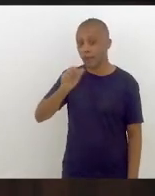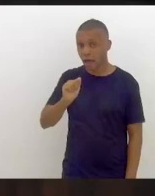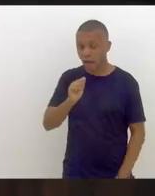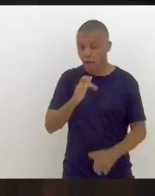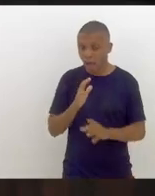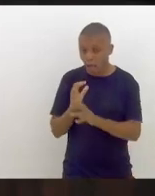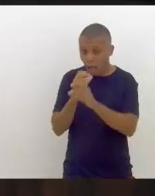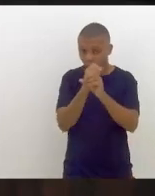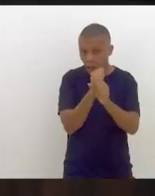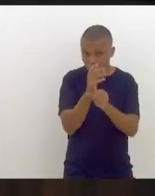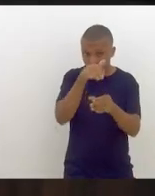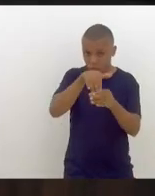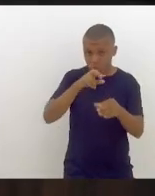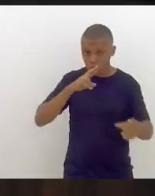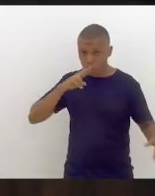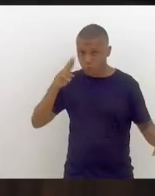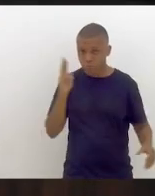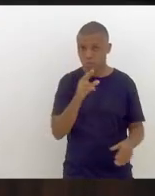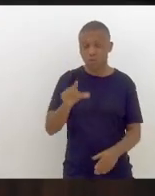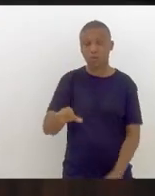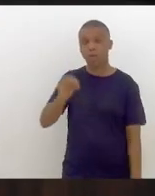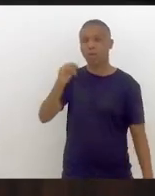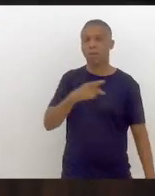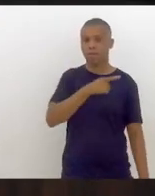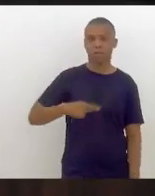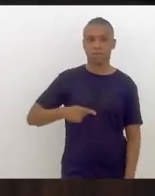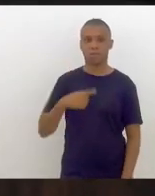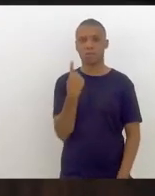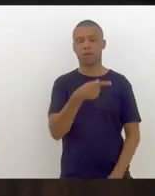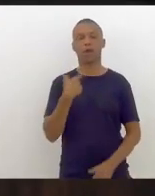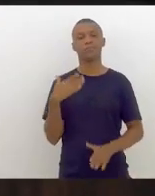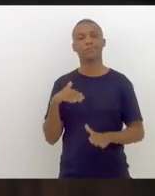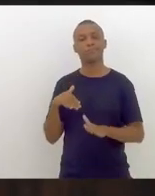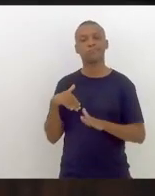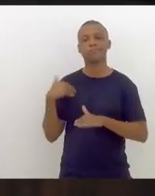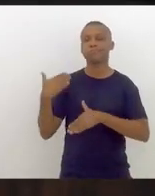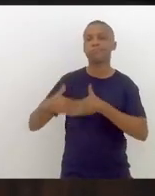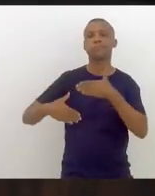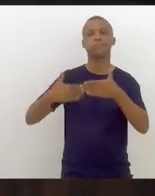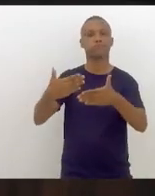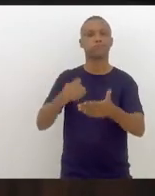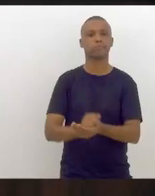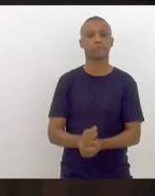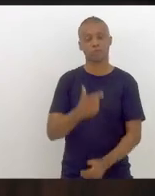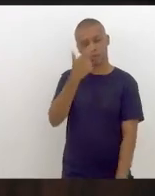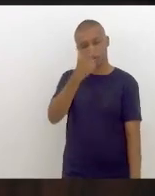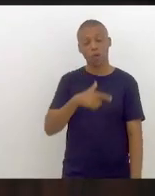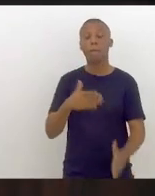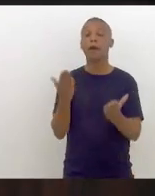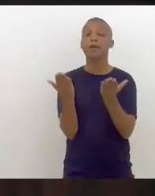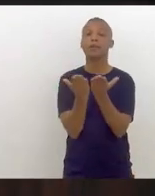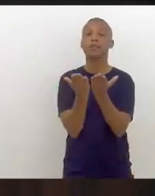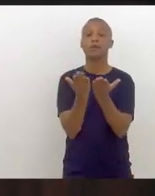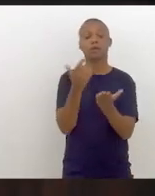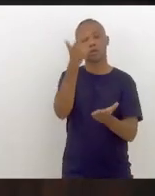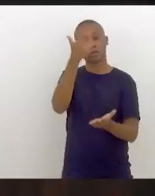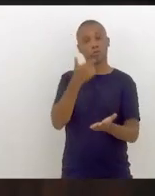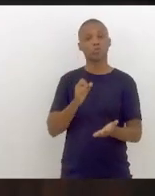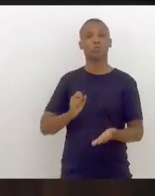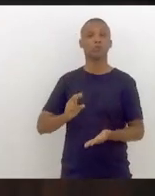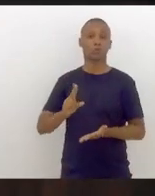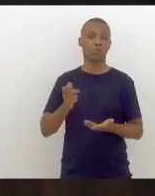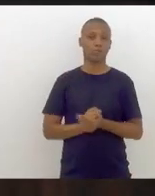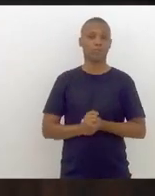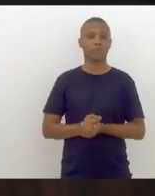o presidente cabe a nós agora conduzir e seguir e eu como uma boa Cristã que sou e sempre